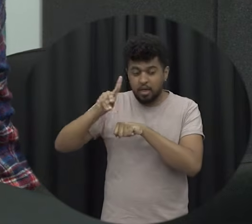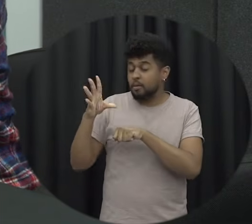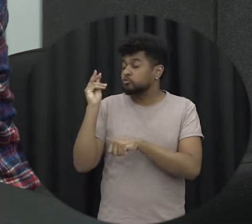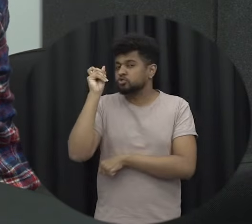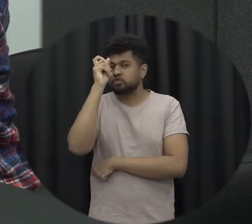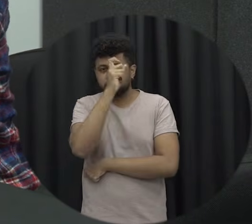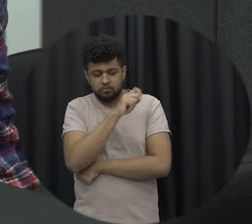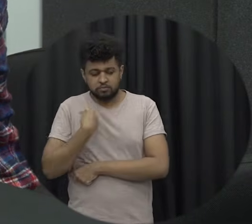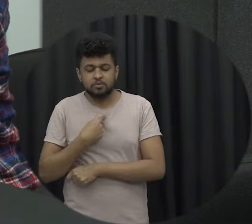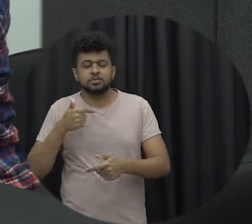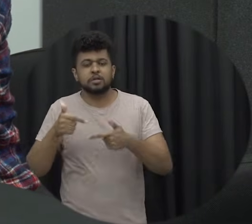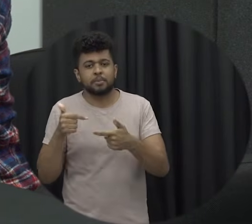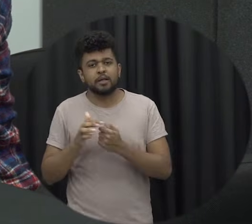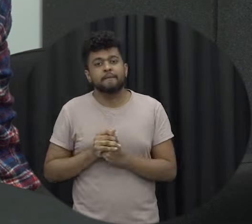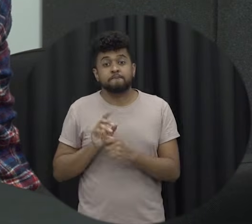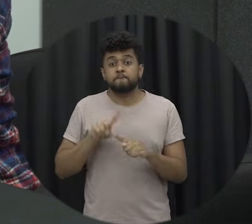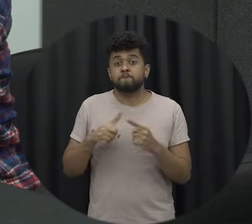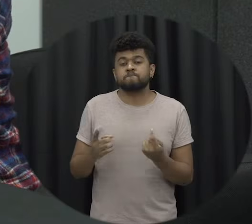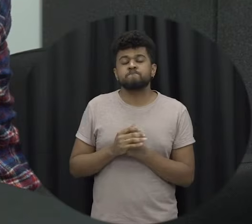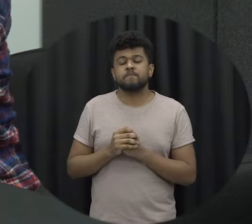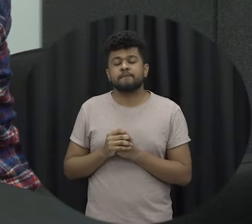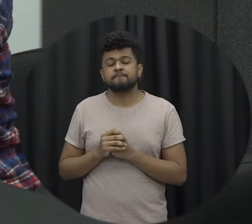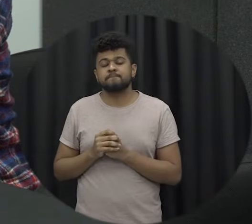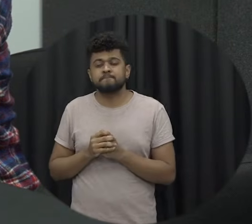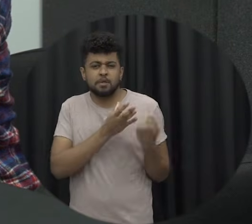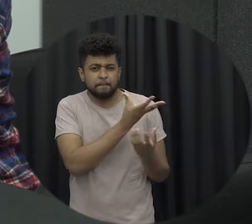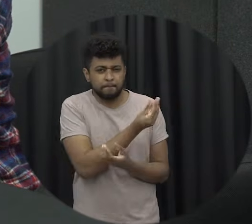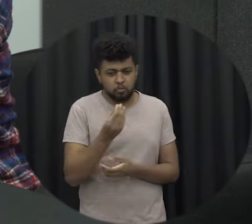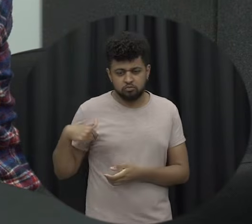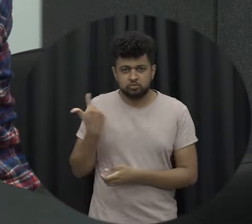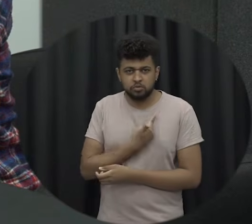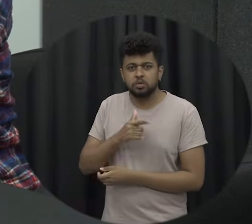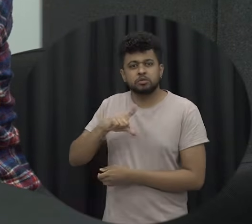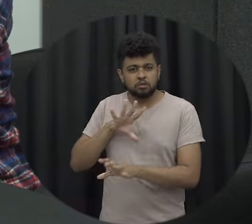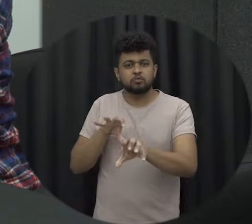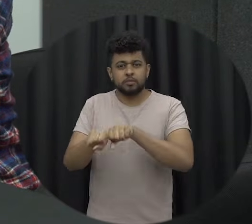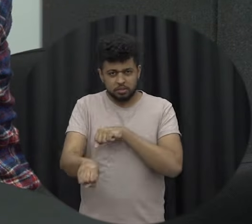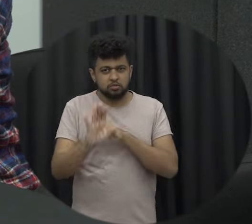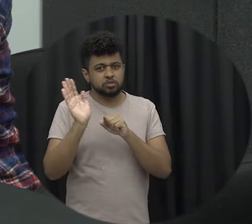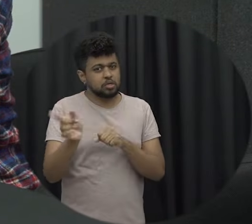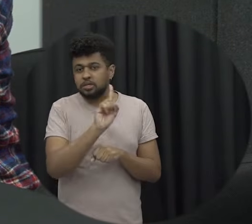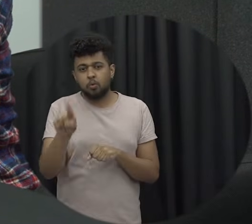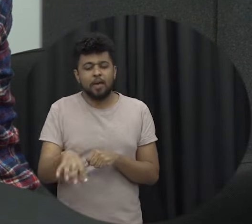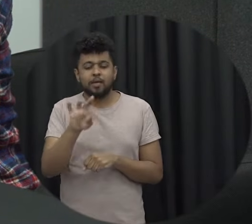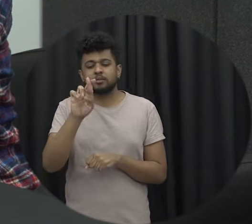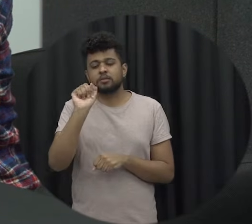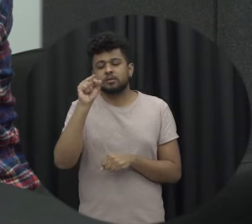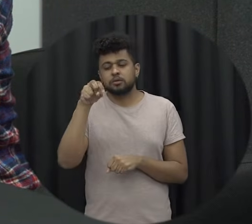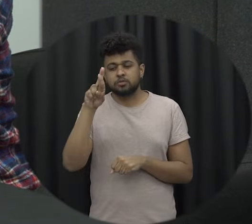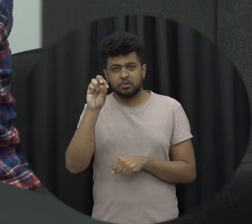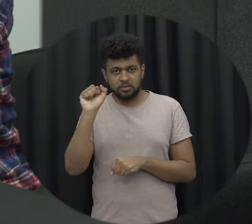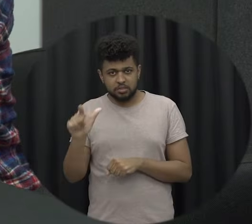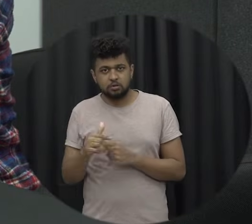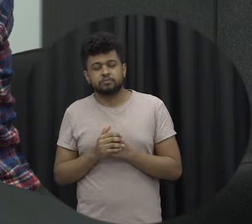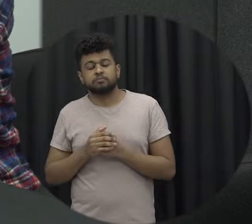porque muitos de nós tivemos uma formação não transversal, né? Então, propiciar uma formação